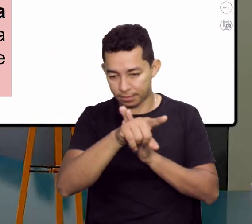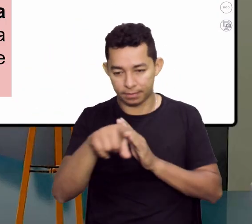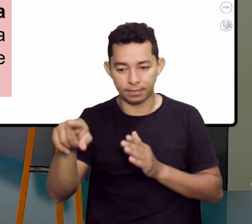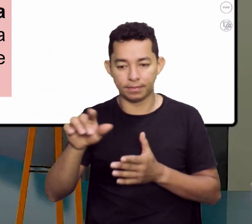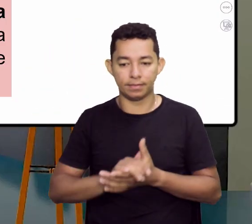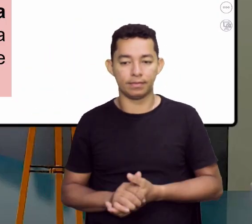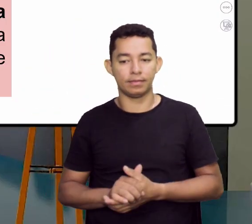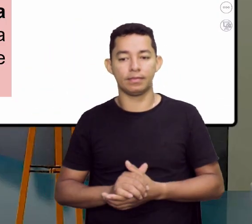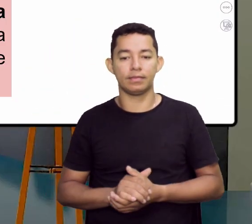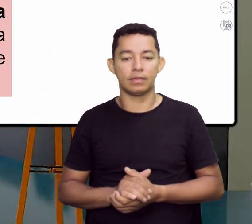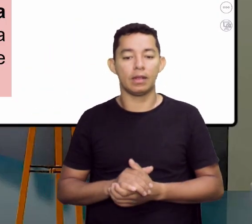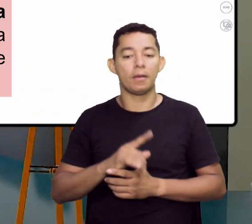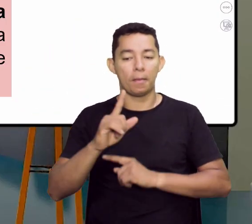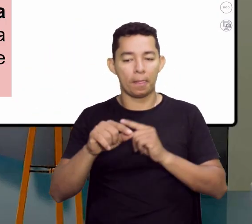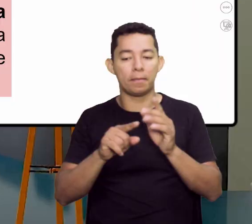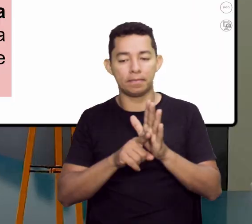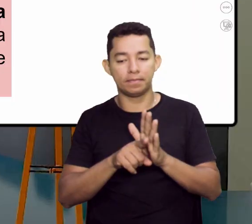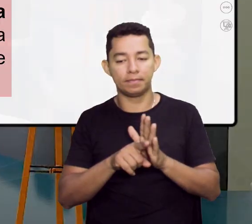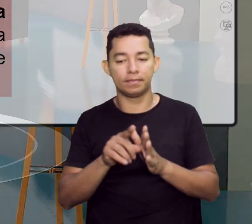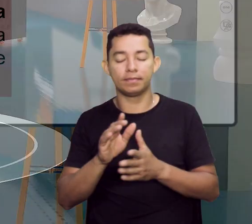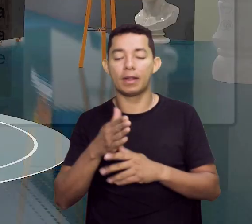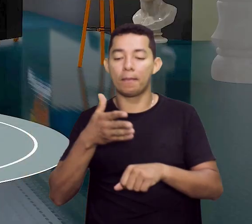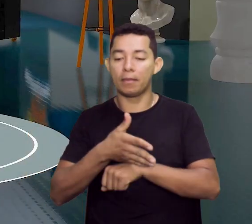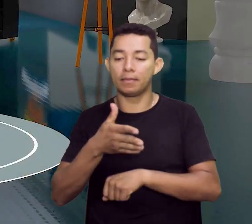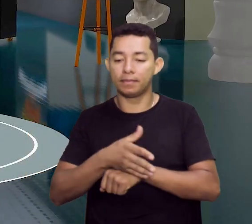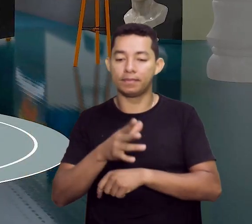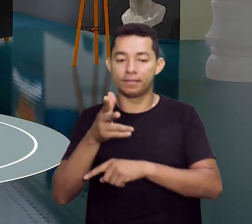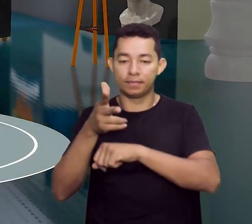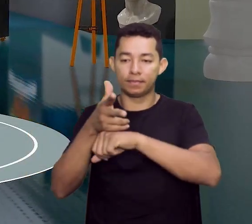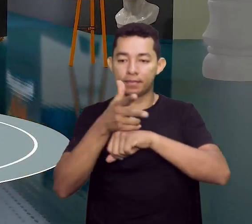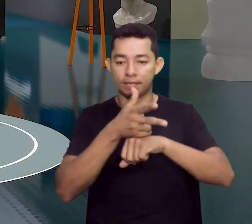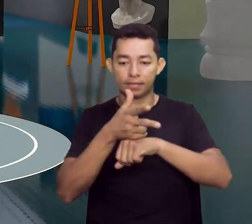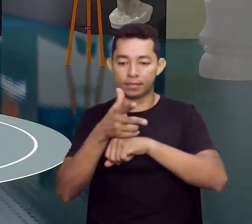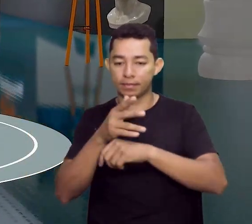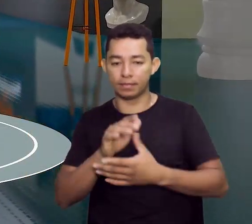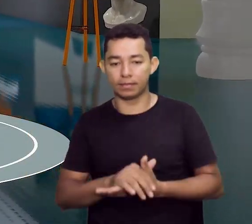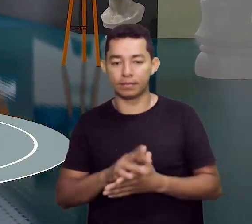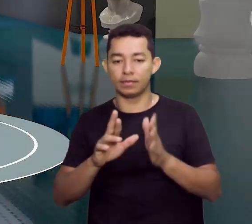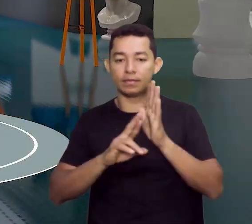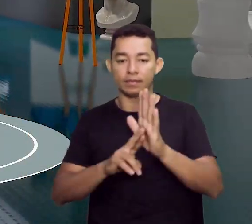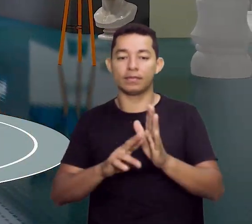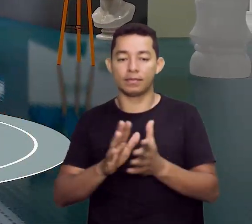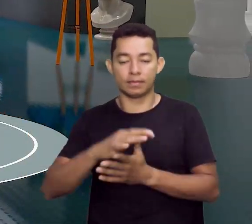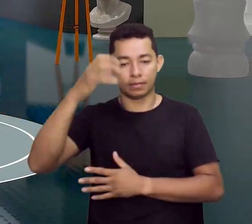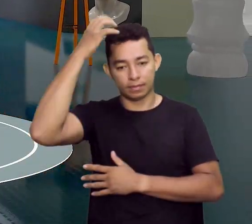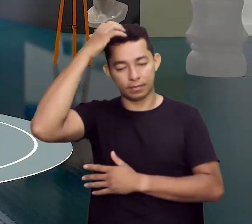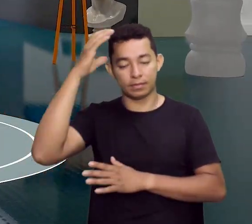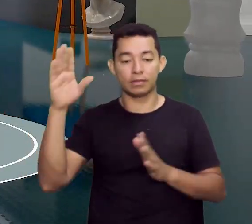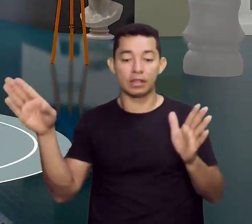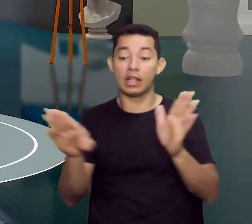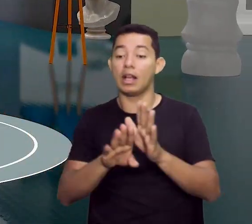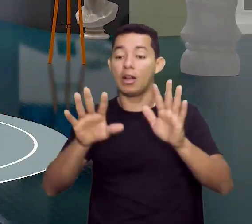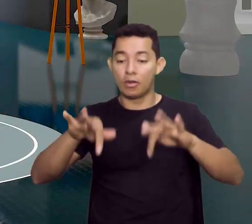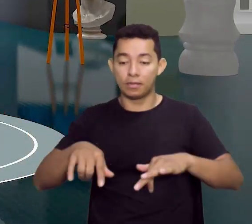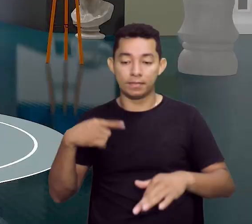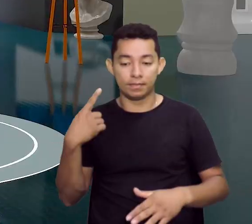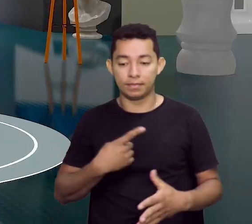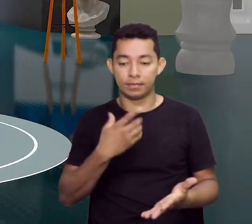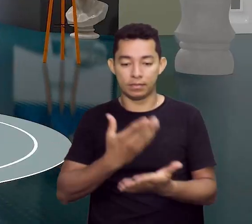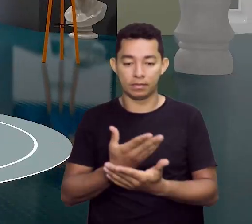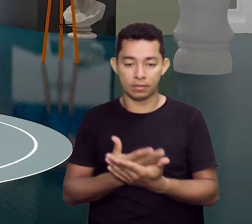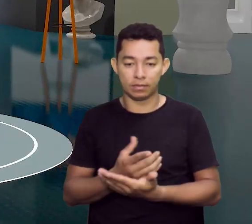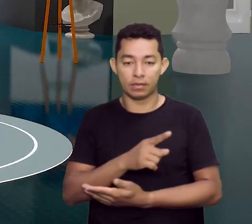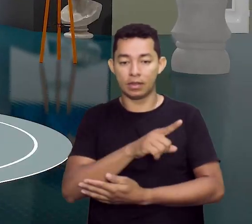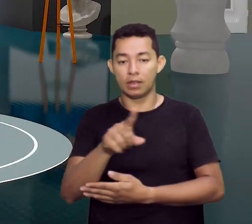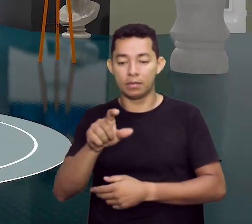atriz Elizabeth Taylor, que participou da filmagem, né, que representou a rainha. Chegamos ao final da nossa aula, espero que vocês